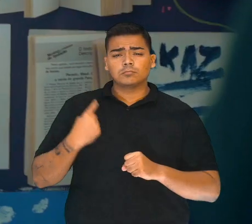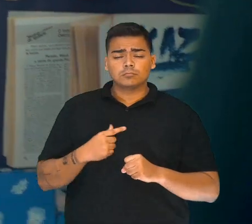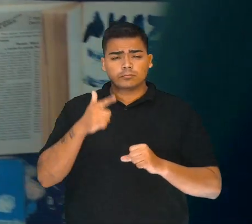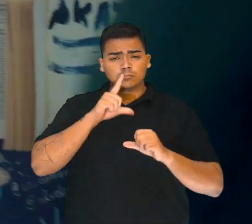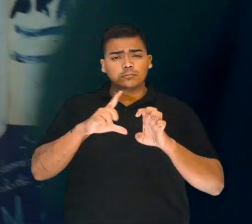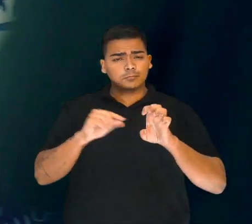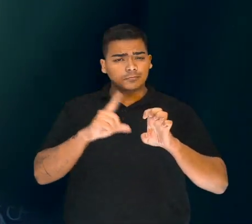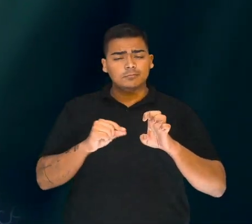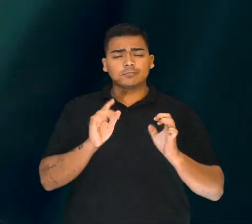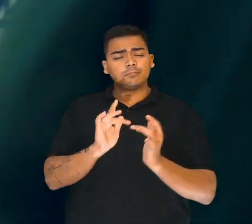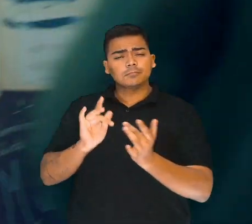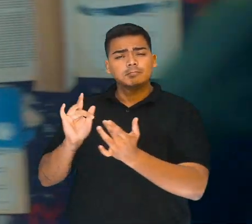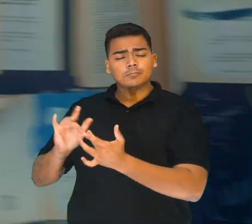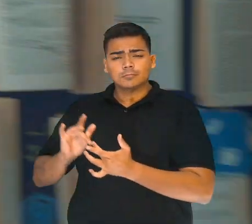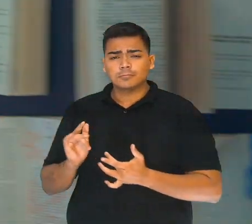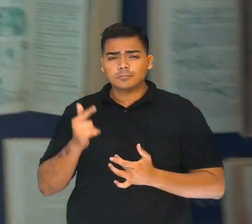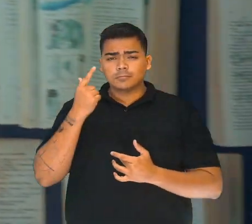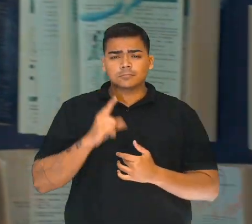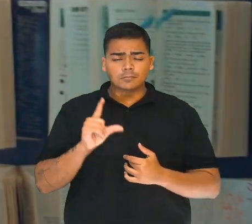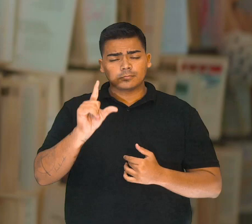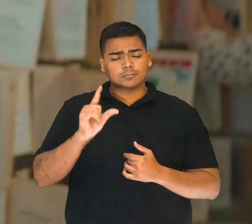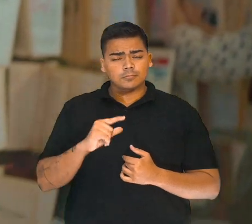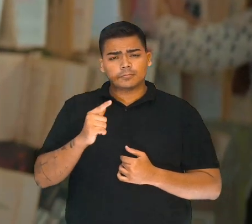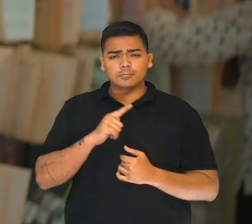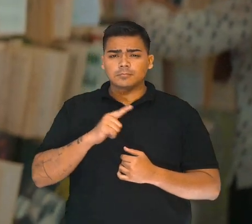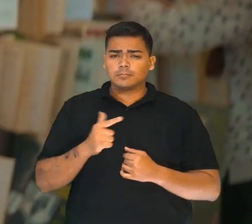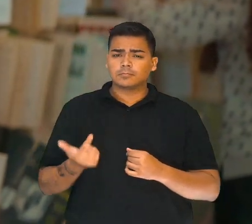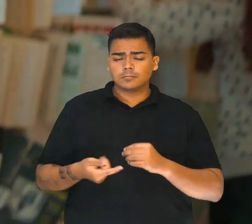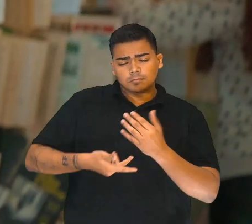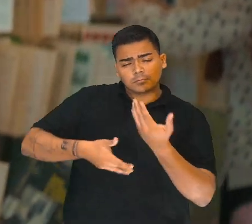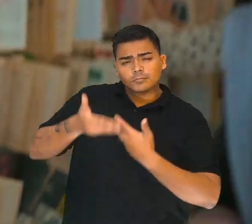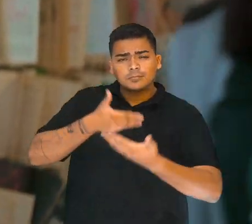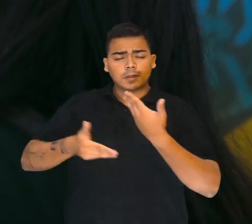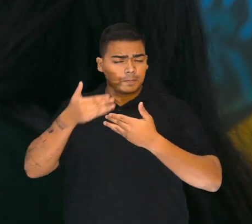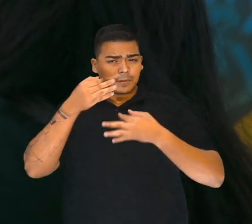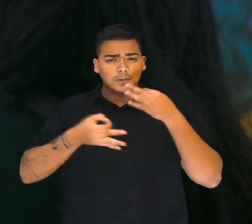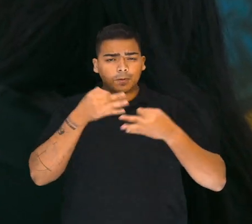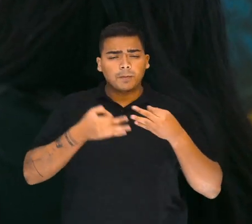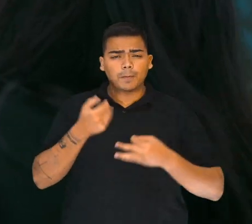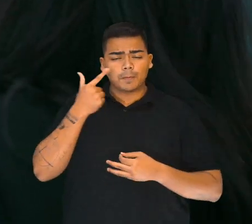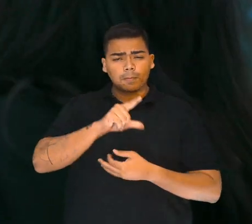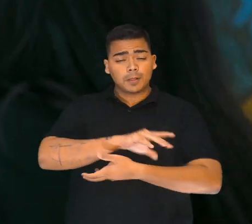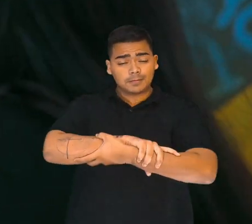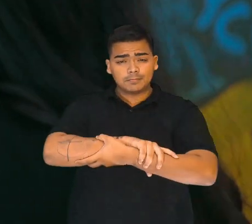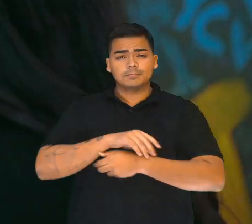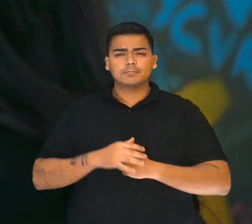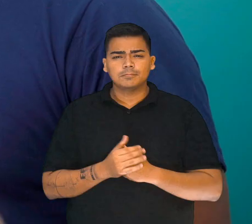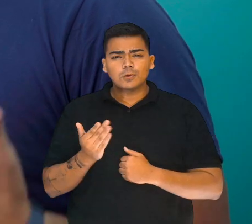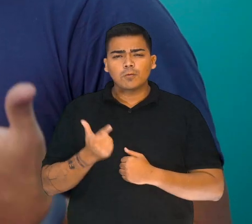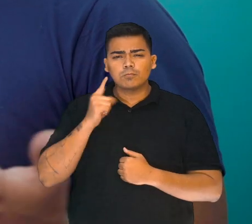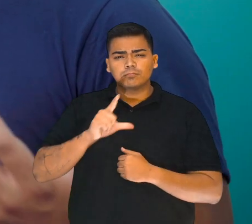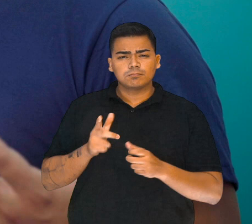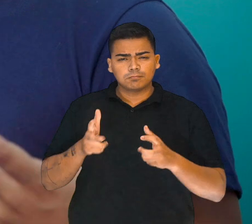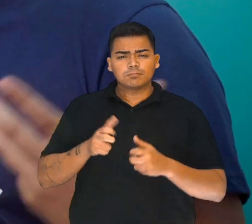os empreendedores tenham contato, onde eles possam se chocar para troca de ideias, para colaboração, para potenciais parcerias.